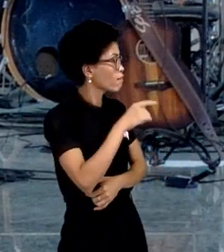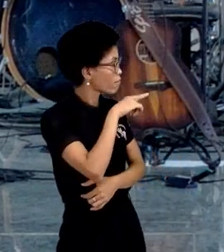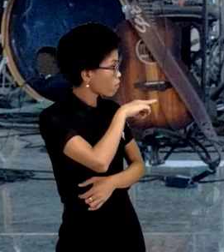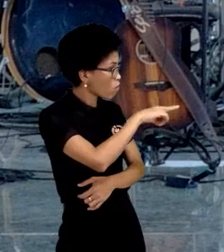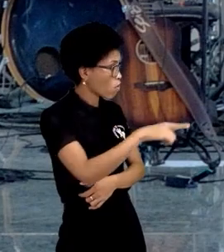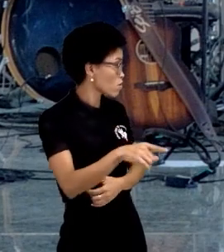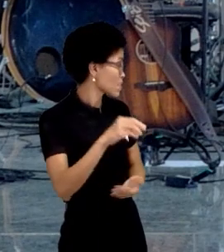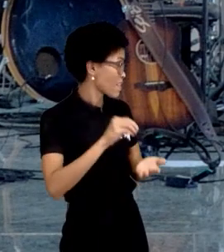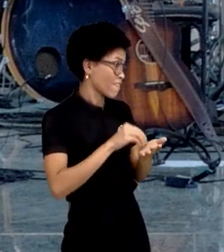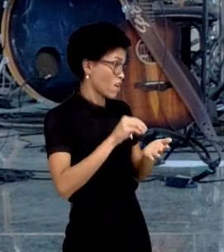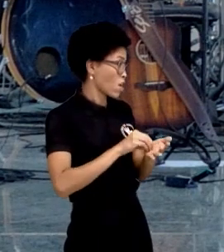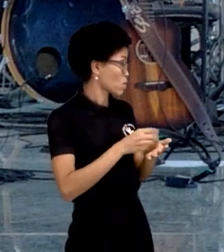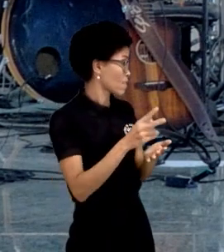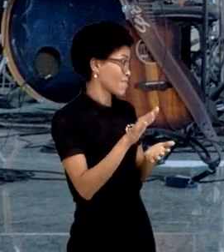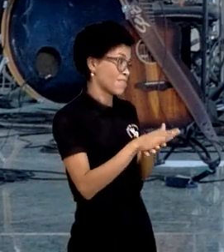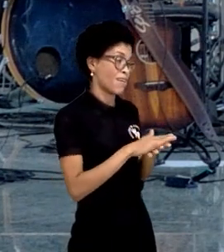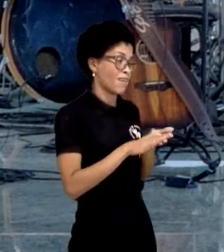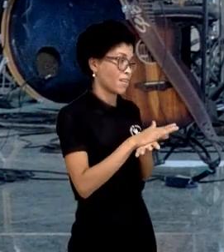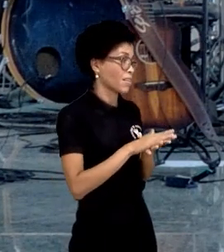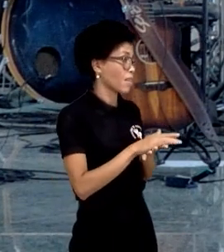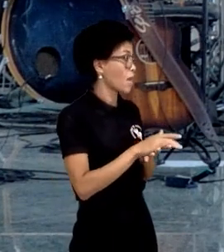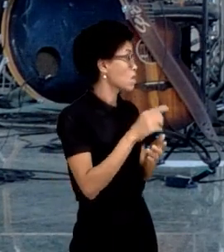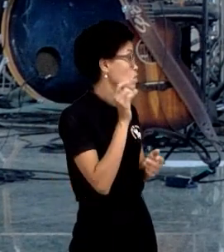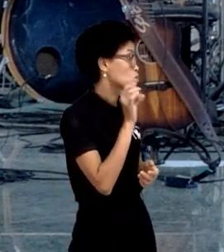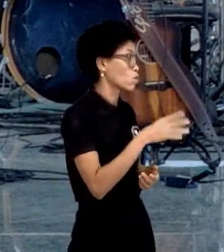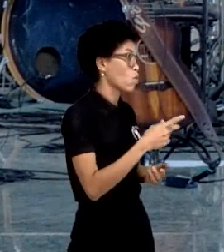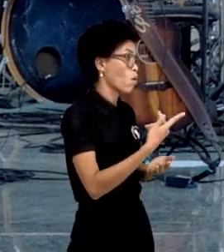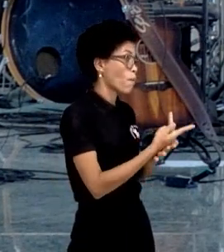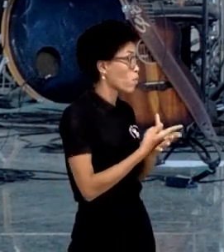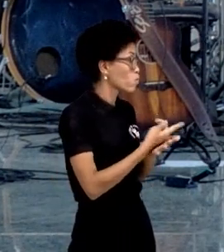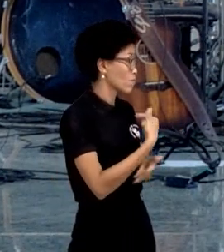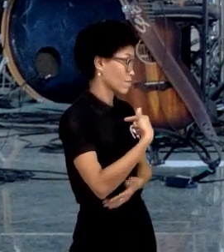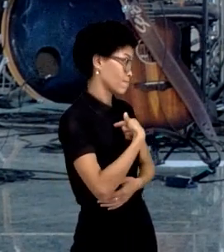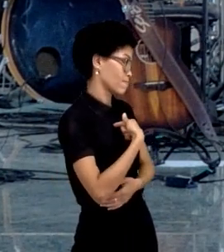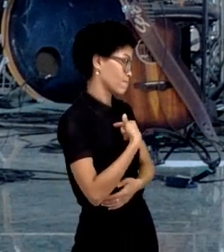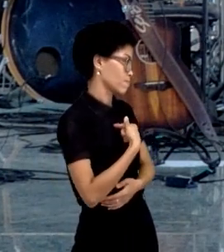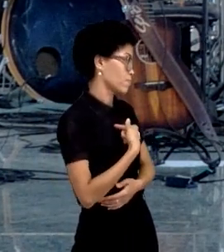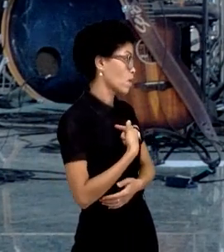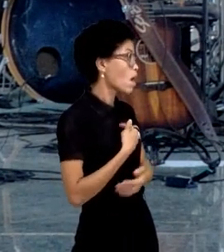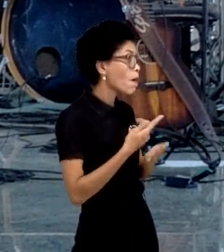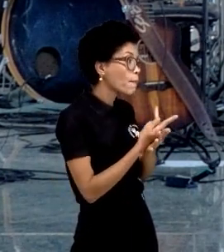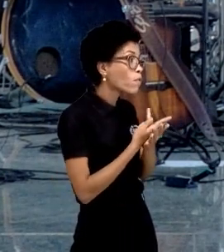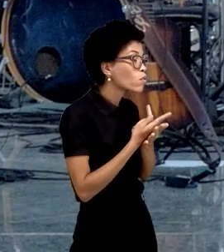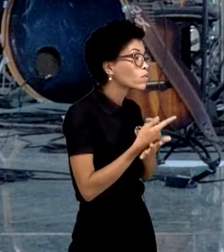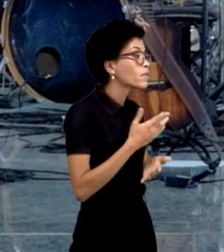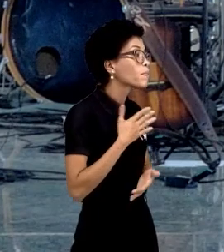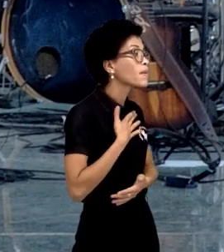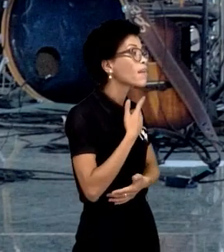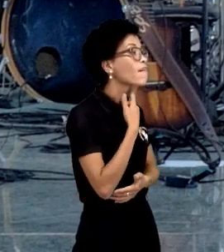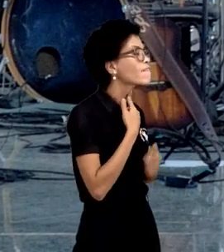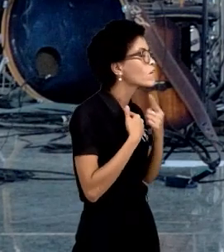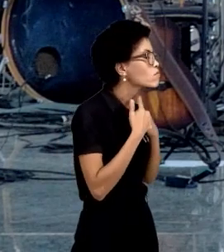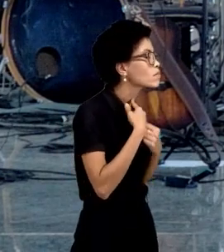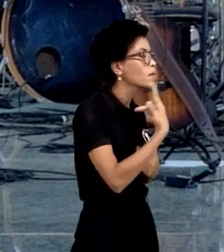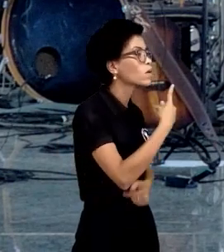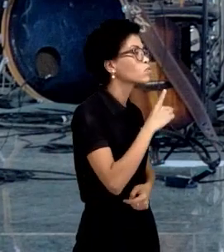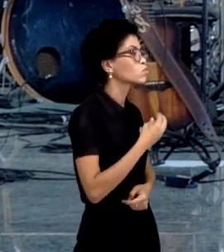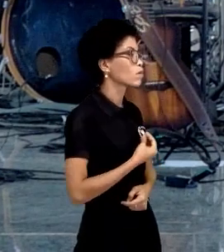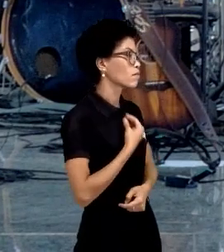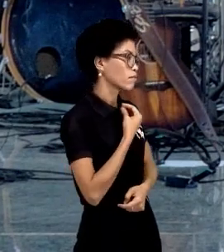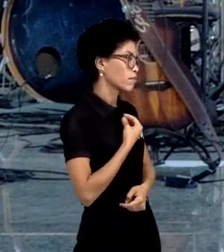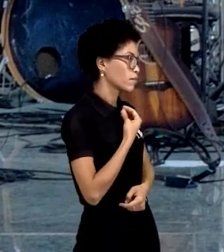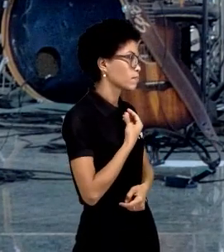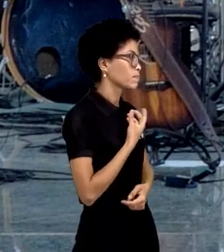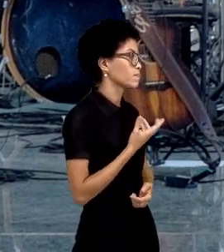Busque a minha vontade para a sua vida. Meus irmãos, busquem com toda a força. Não tenham